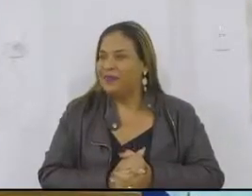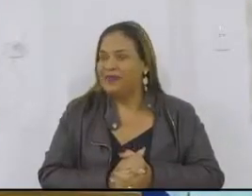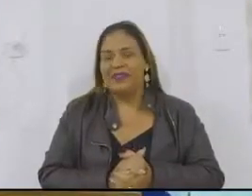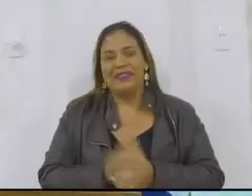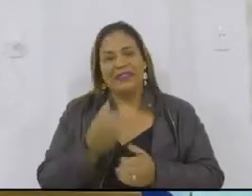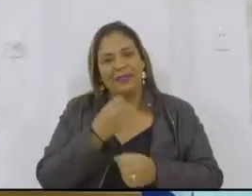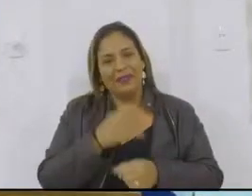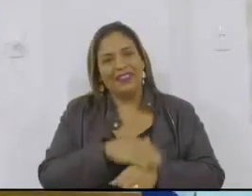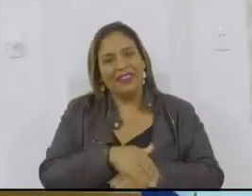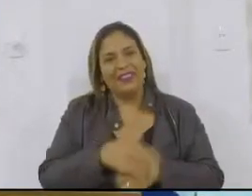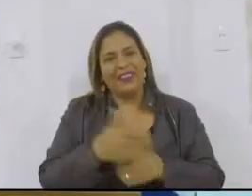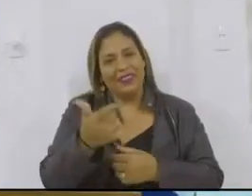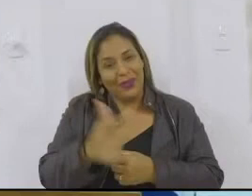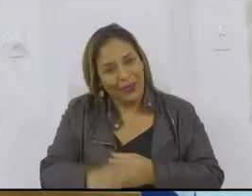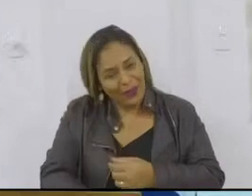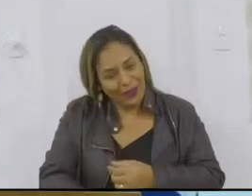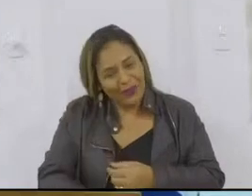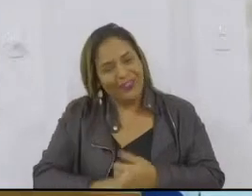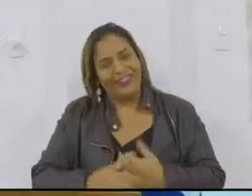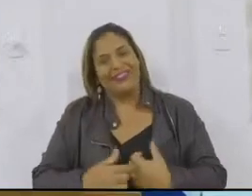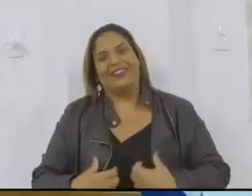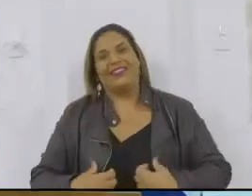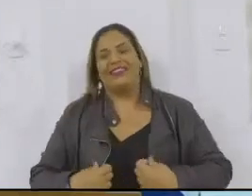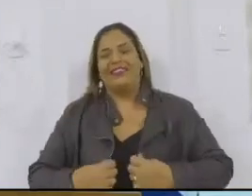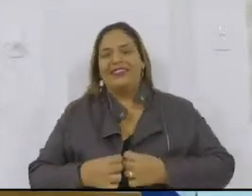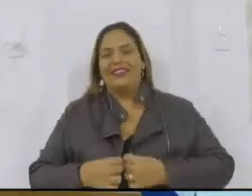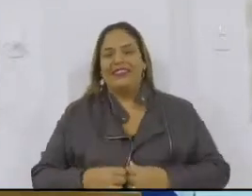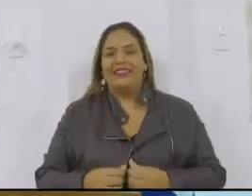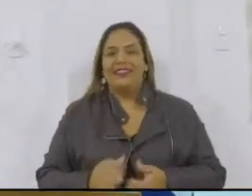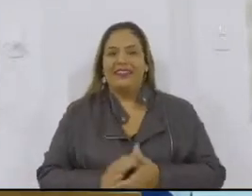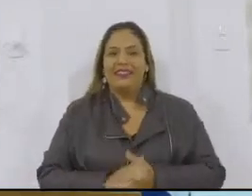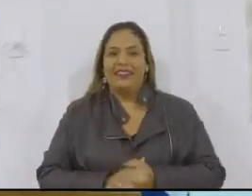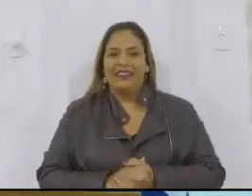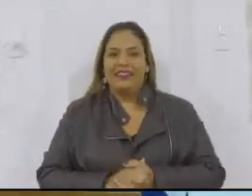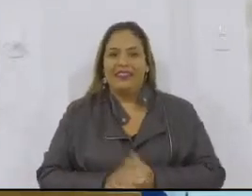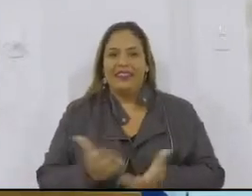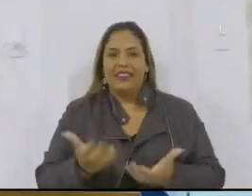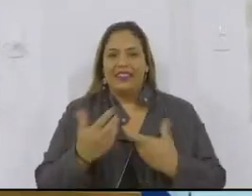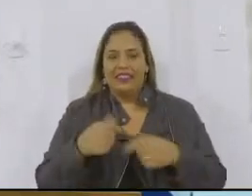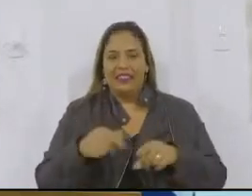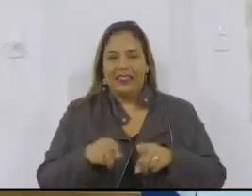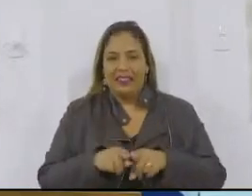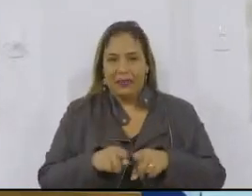Boa noite a todos mais uma vez. Queria aqui também dizer a minha fala,